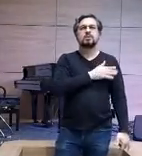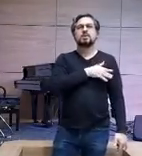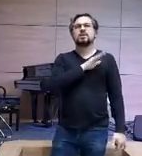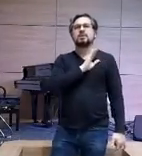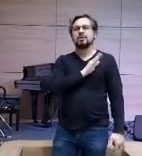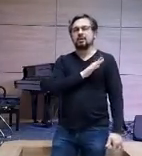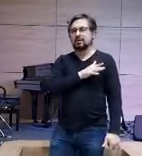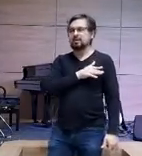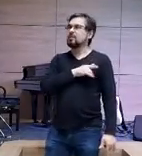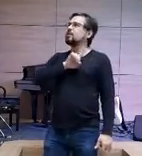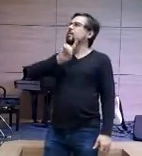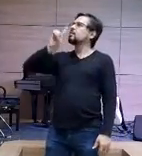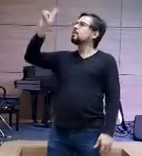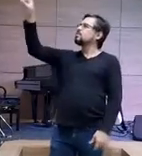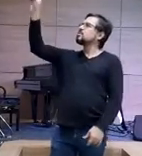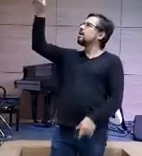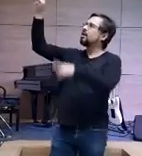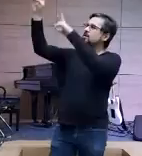corações